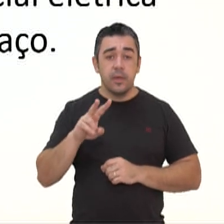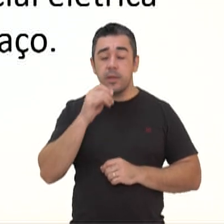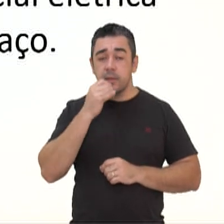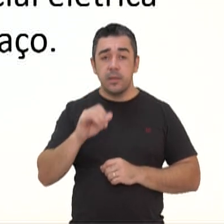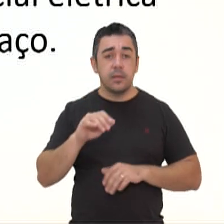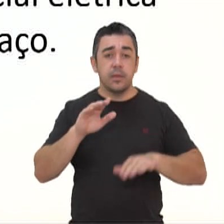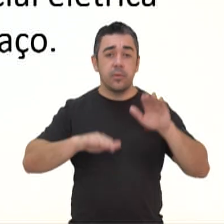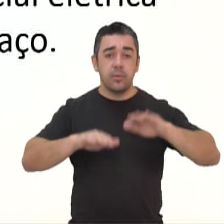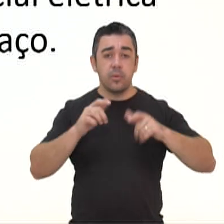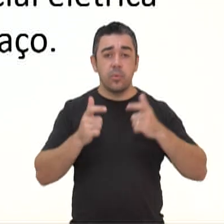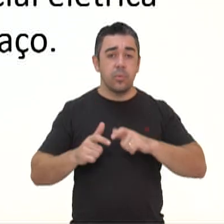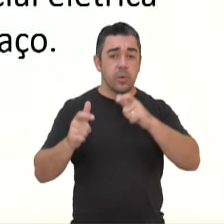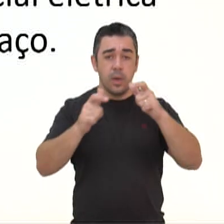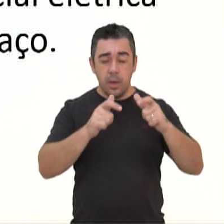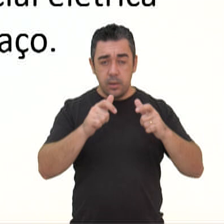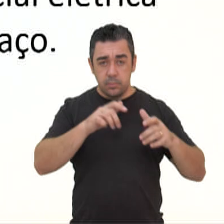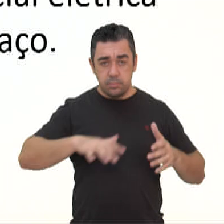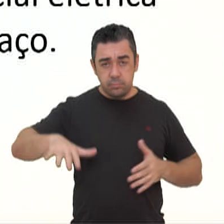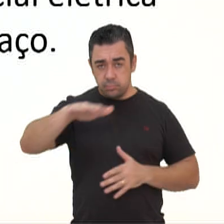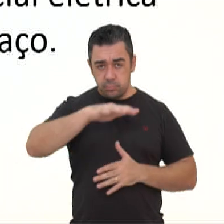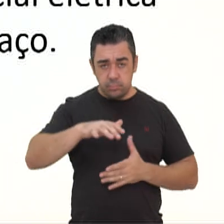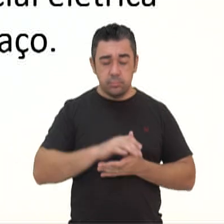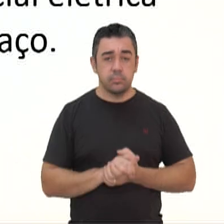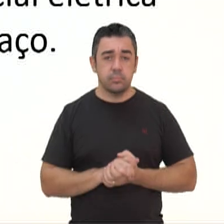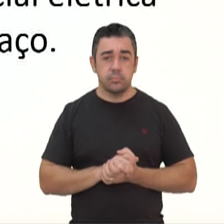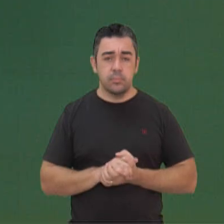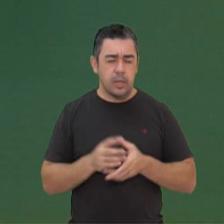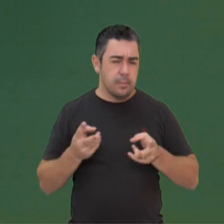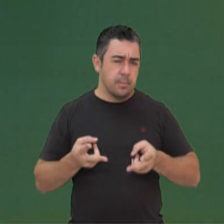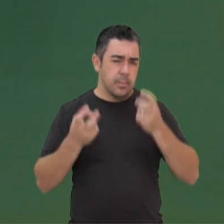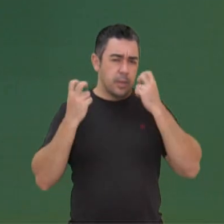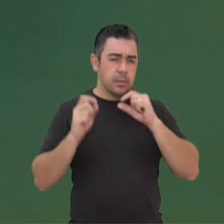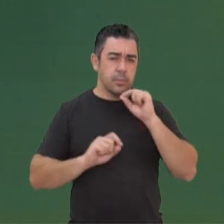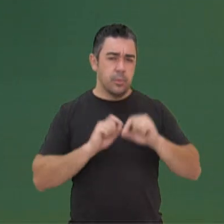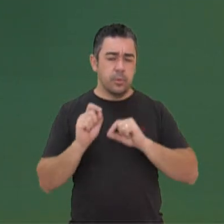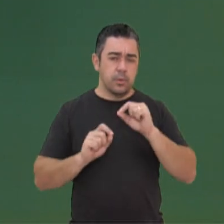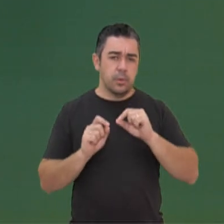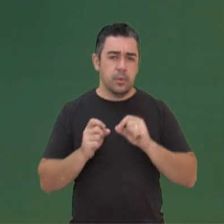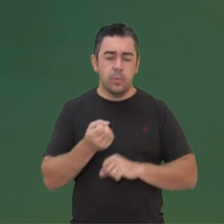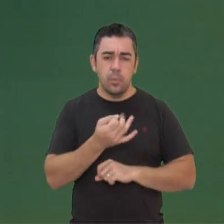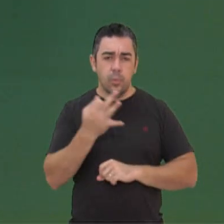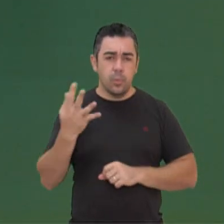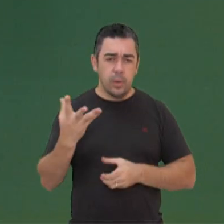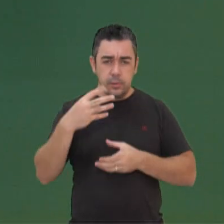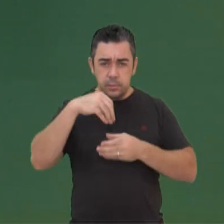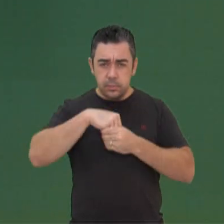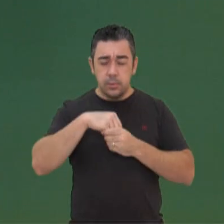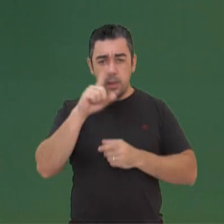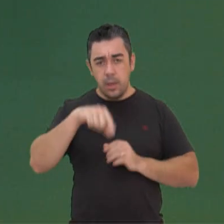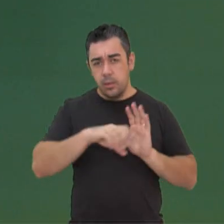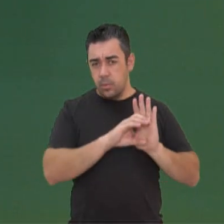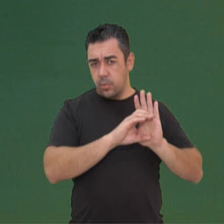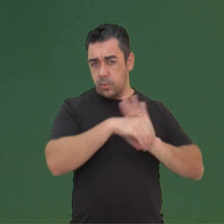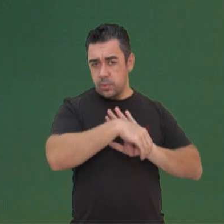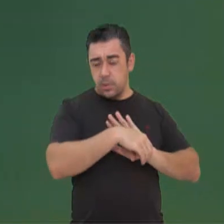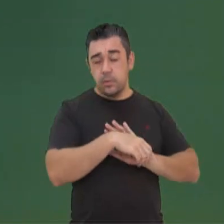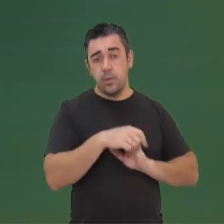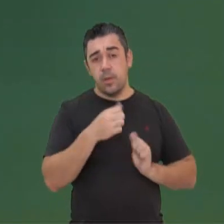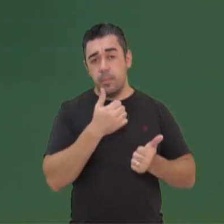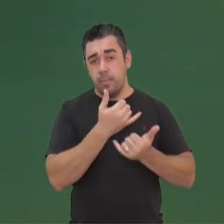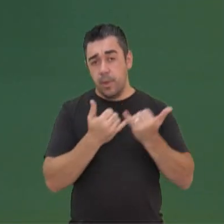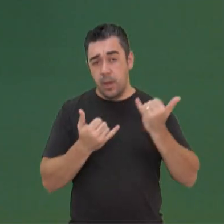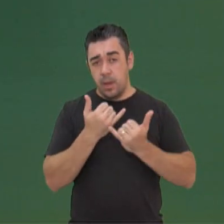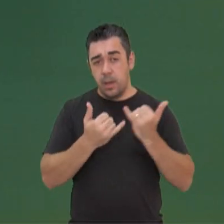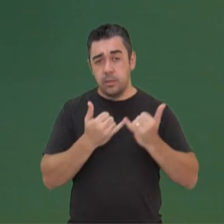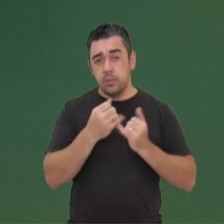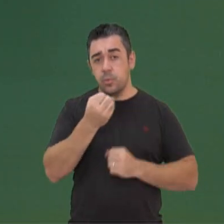em determinada posição do espaço. Então perceba que o potencial elétrico, a efeito conceitual, ele é bem próximo ao